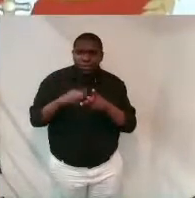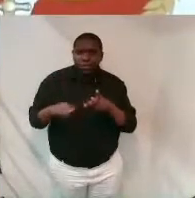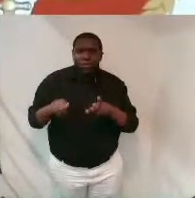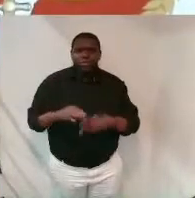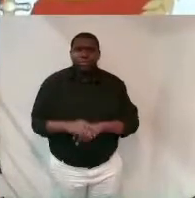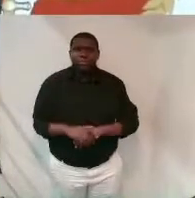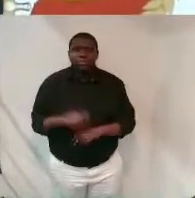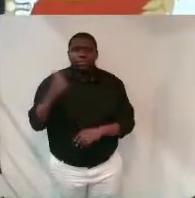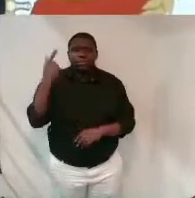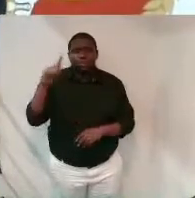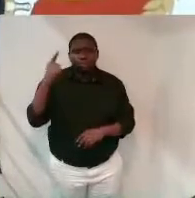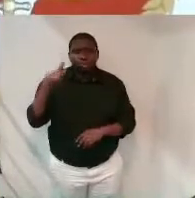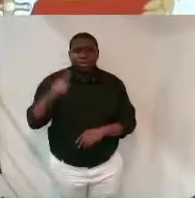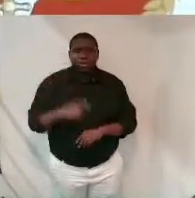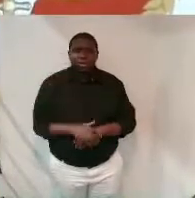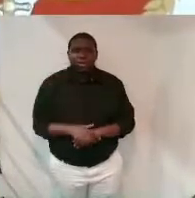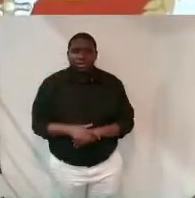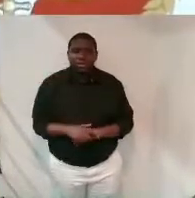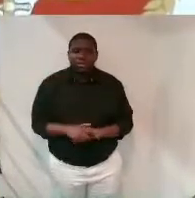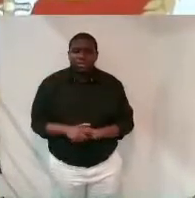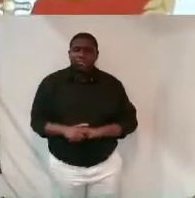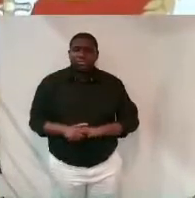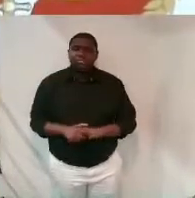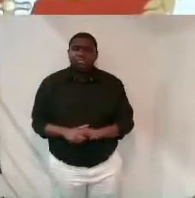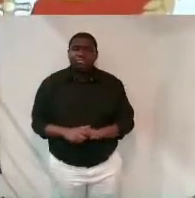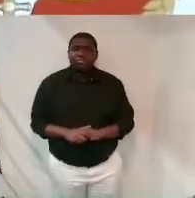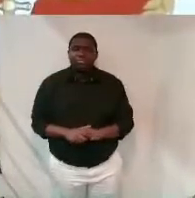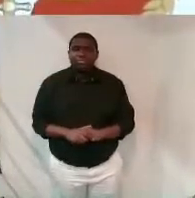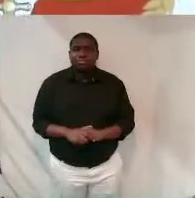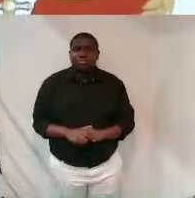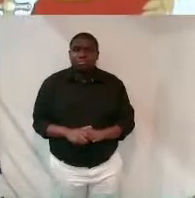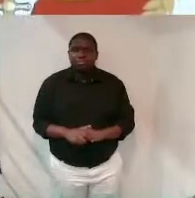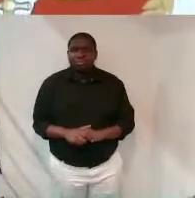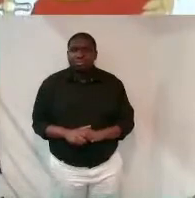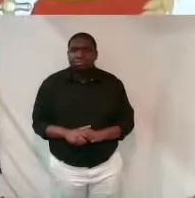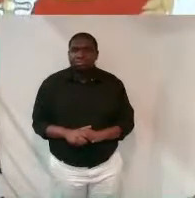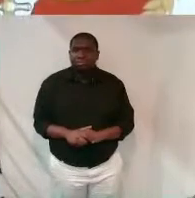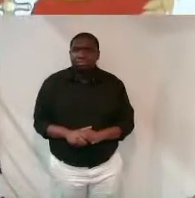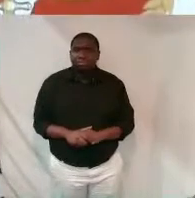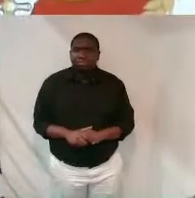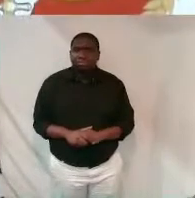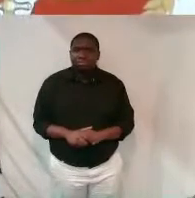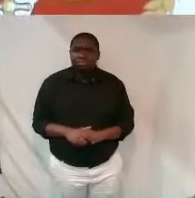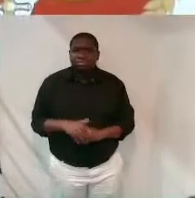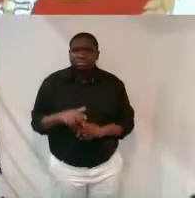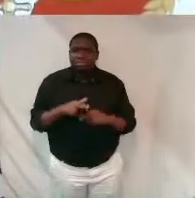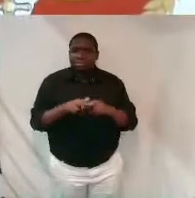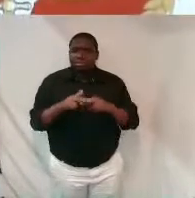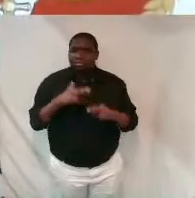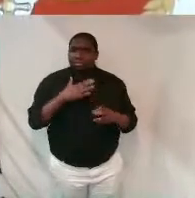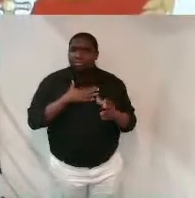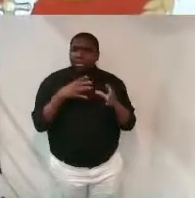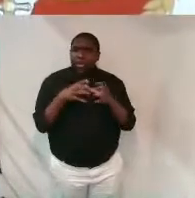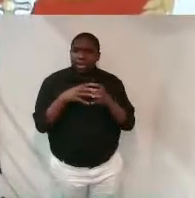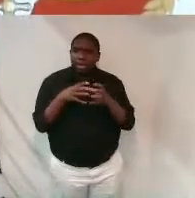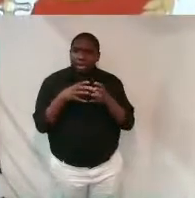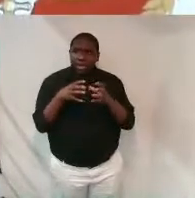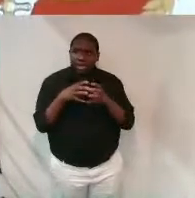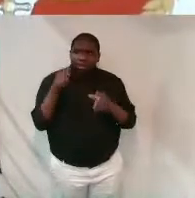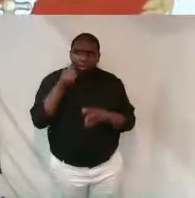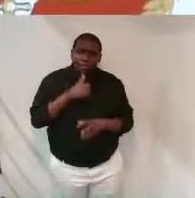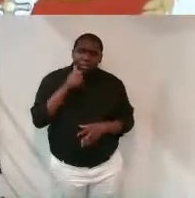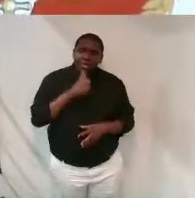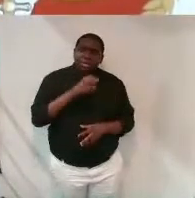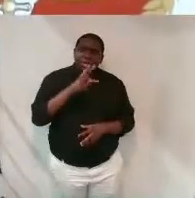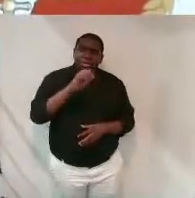que assinaram o termo de intenções. Em nome da minha querida colega Tarsila